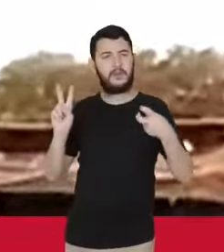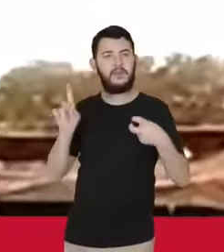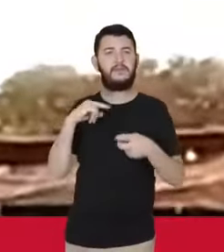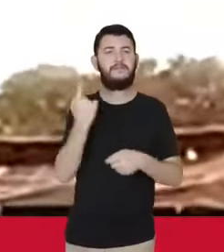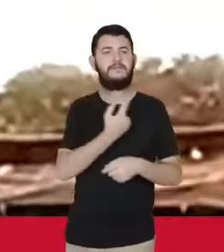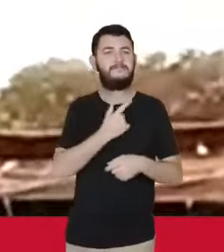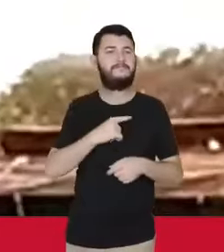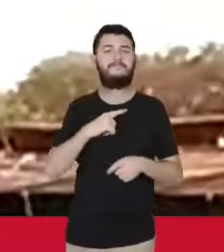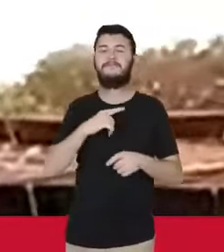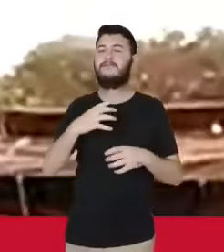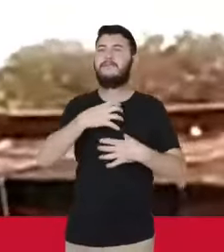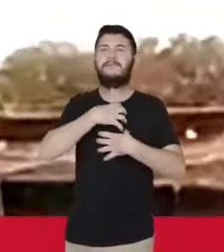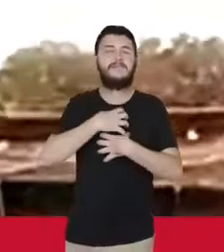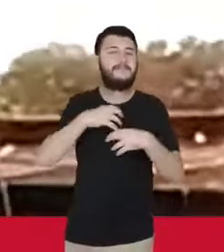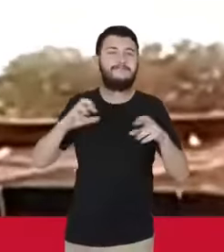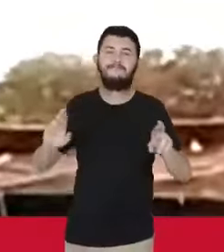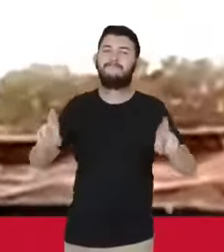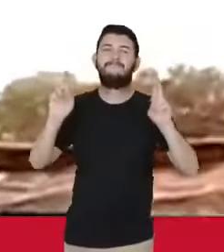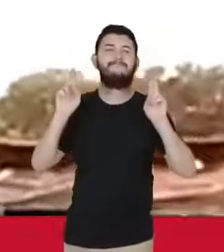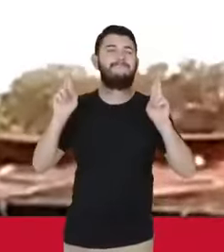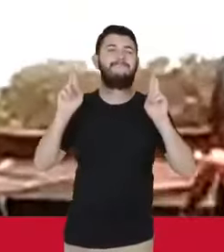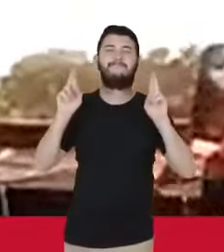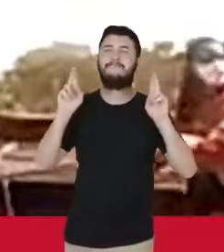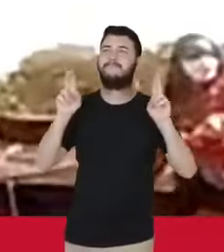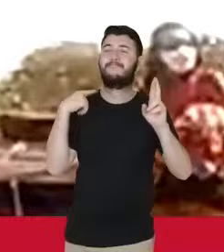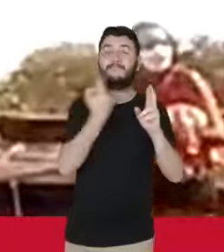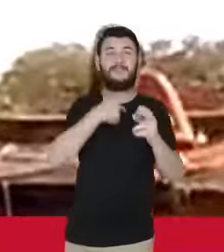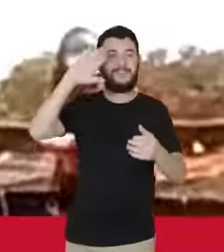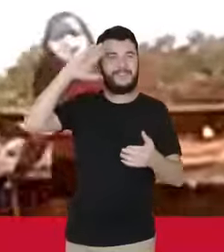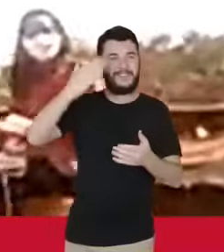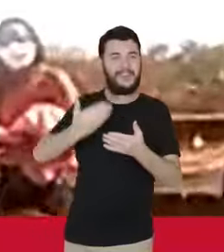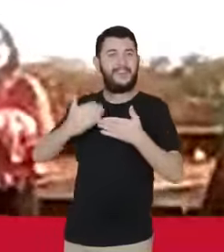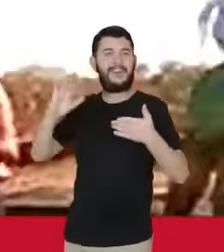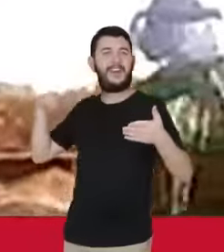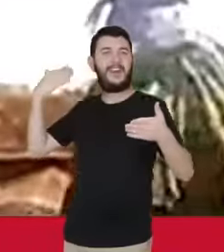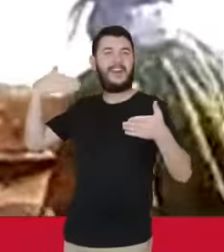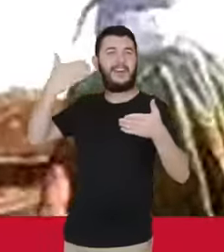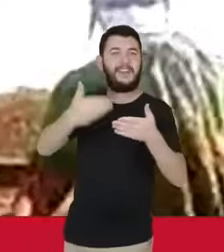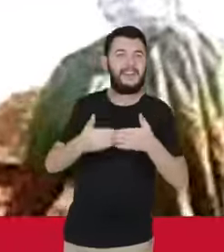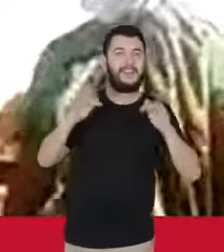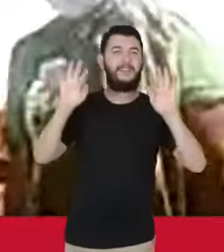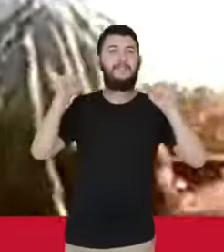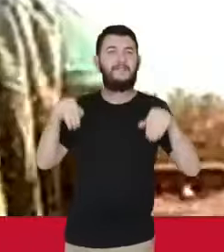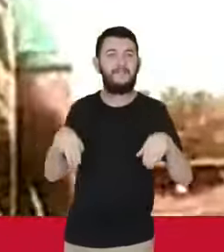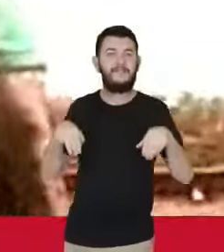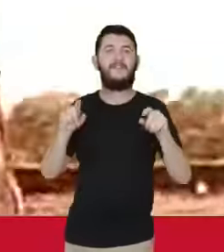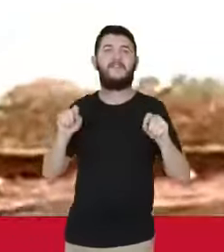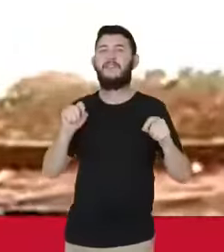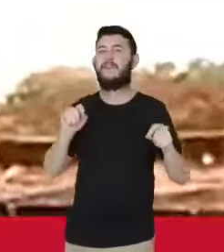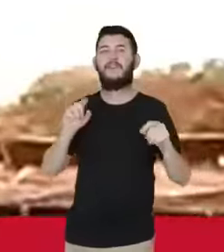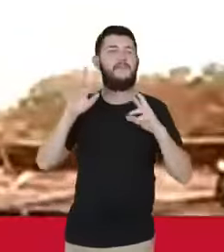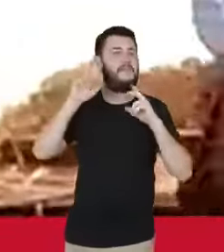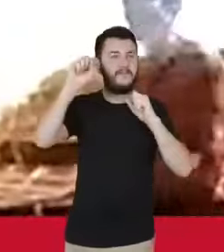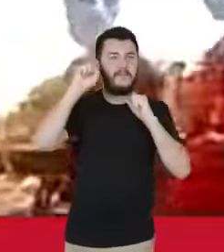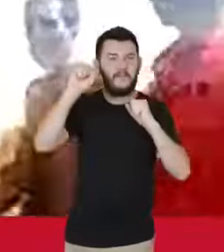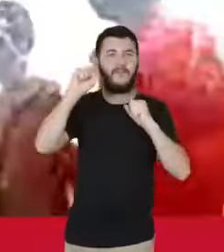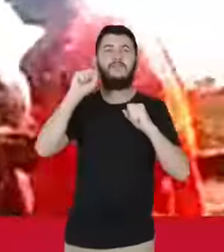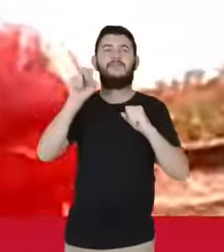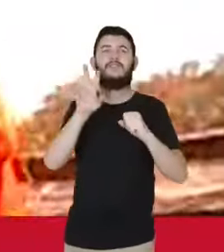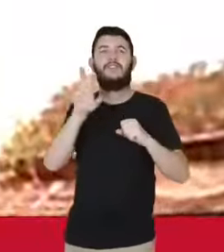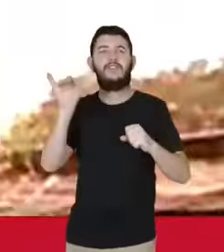está esperançosos, a gente acredita até o último momento, até a última gota, até a última força, que será sim